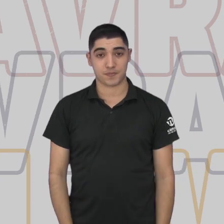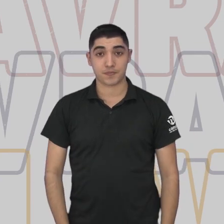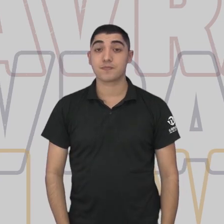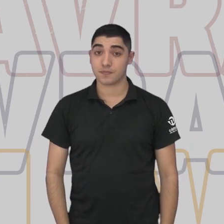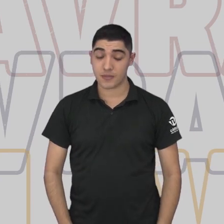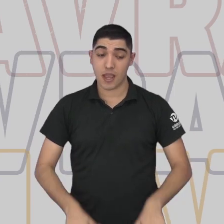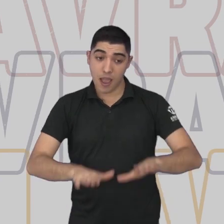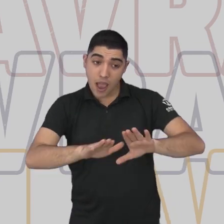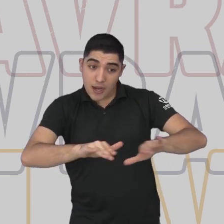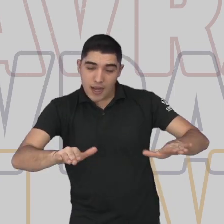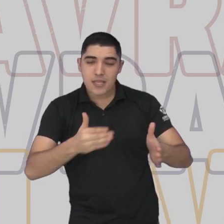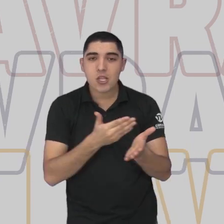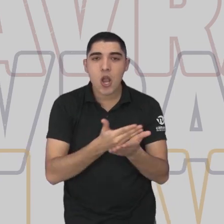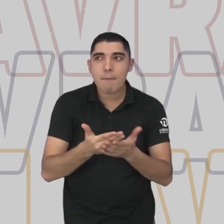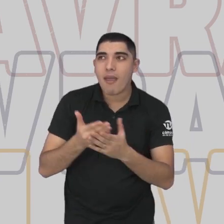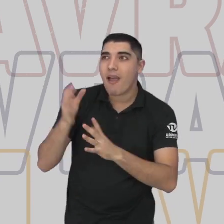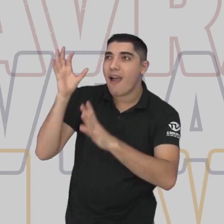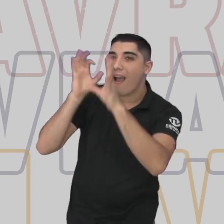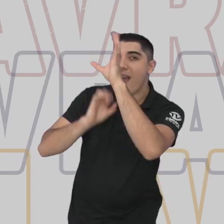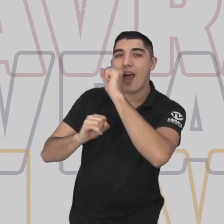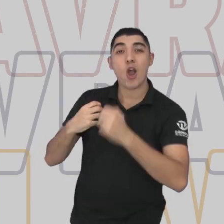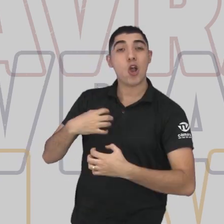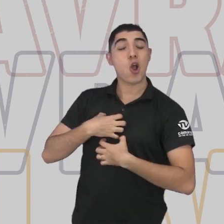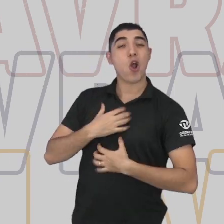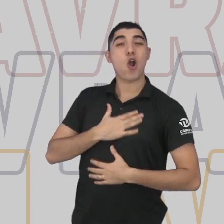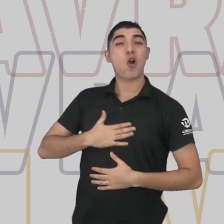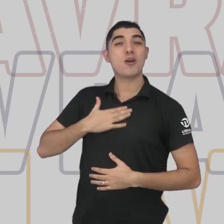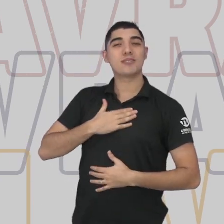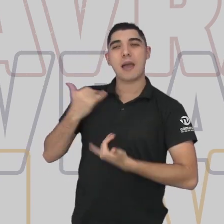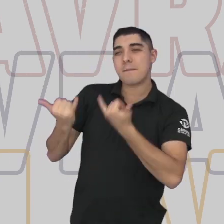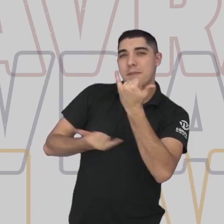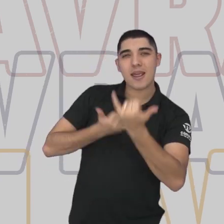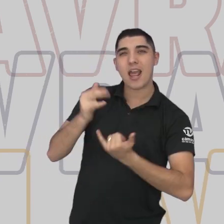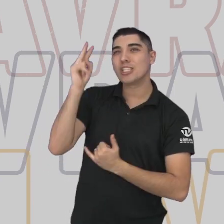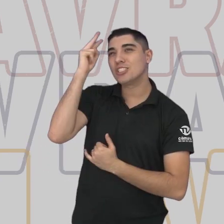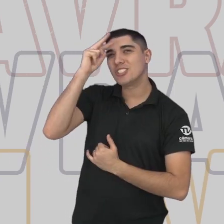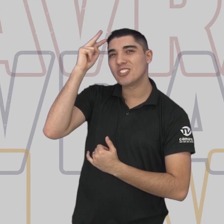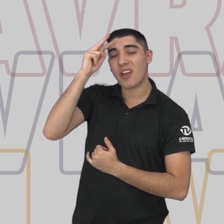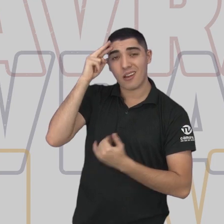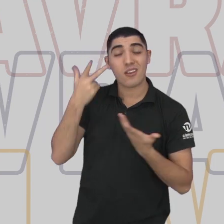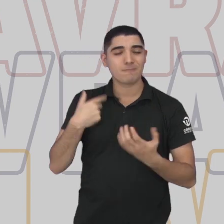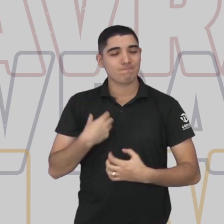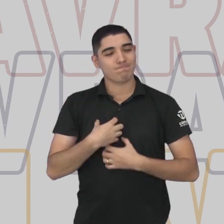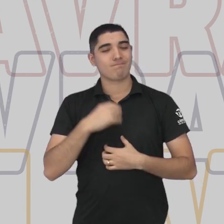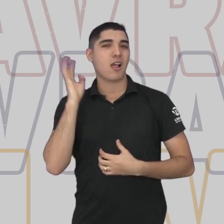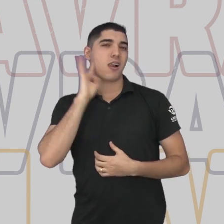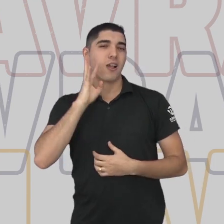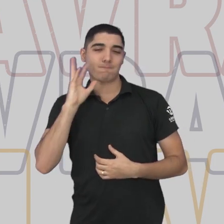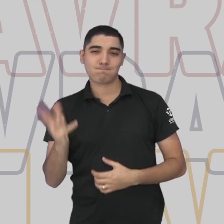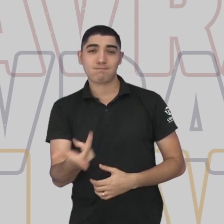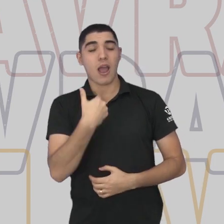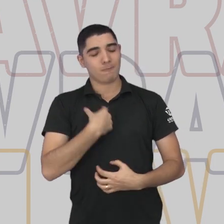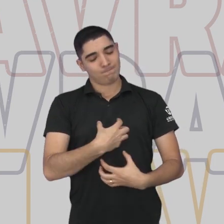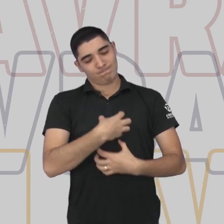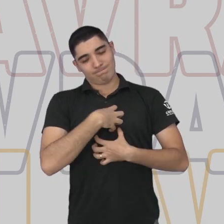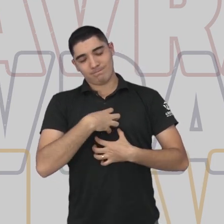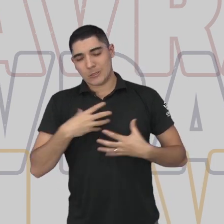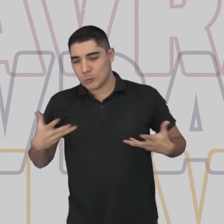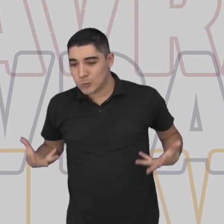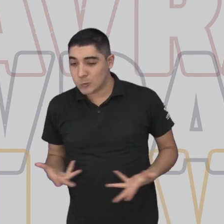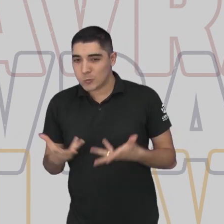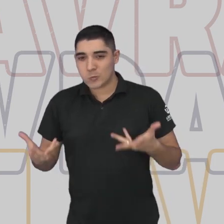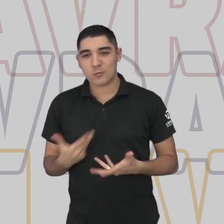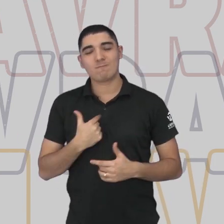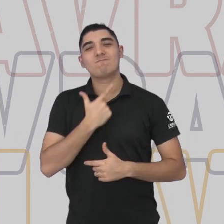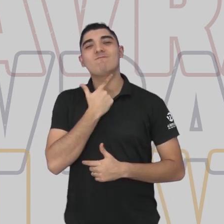Eles acabam entrando na brincadeira, né, acabam entrando na história, então isso é muito legal e isso é que me motiva muito,